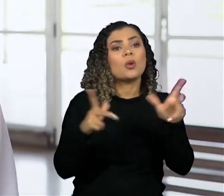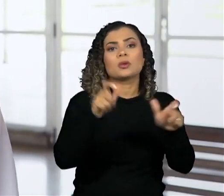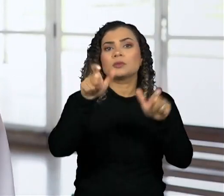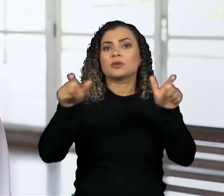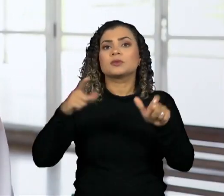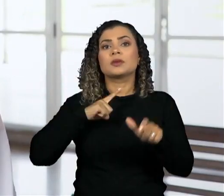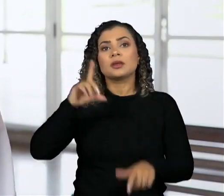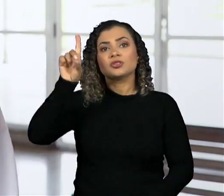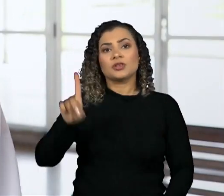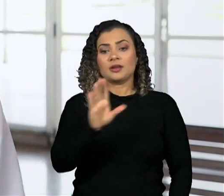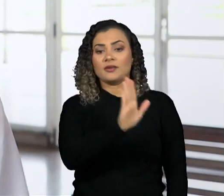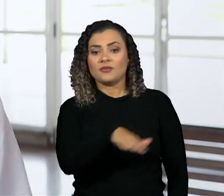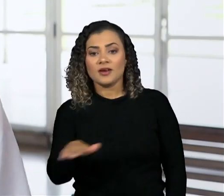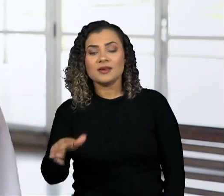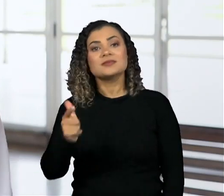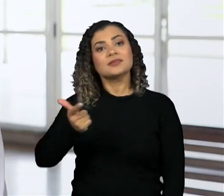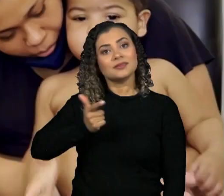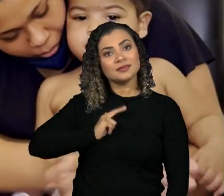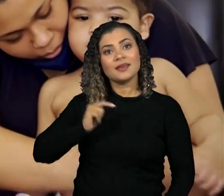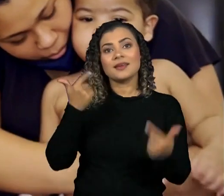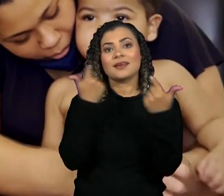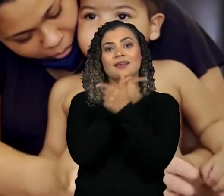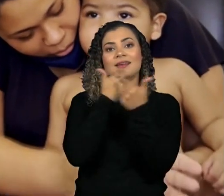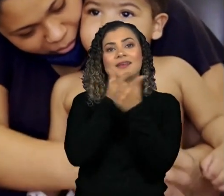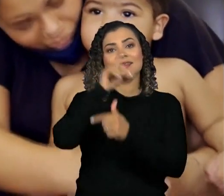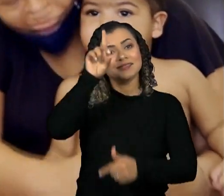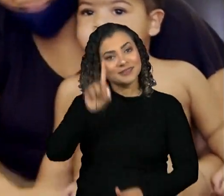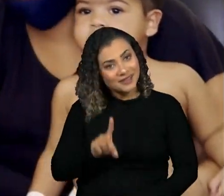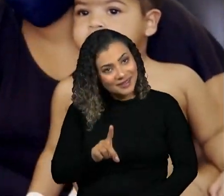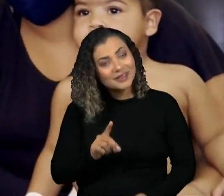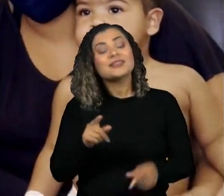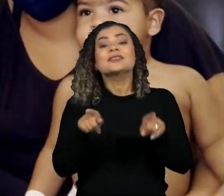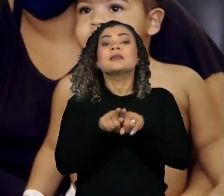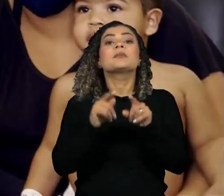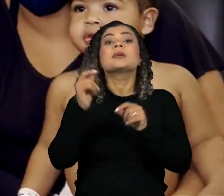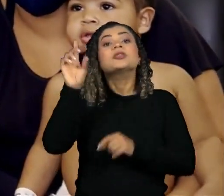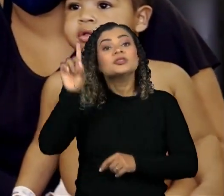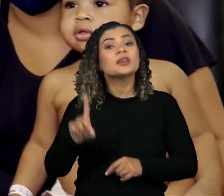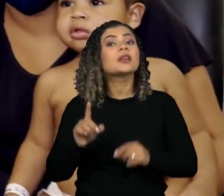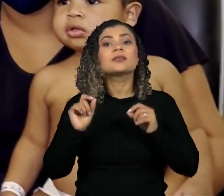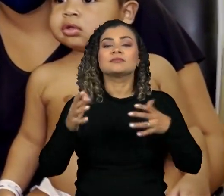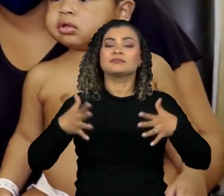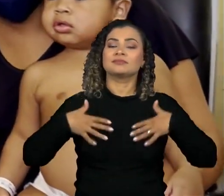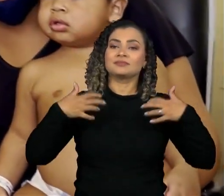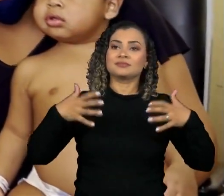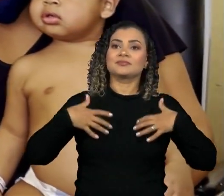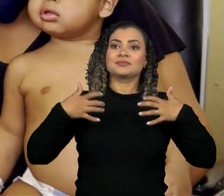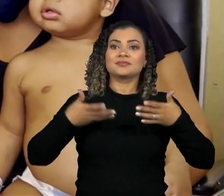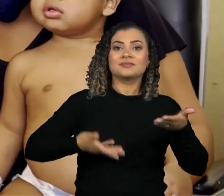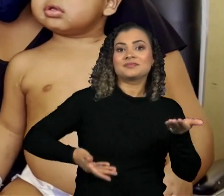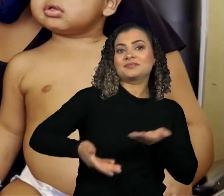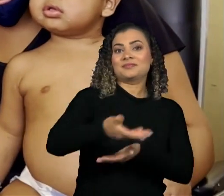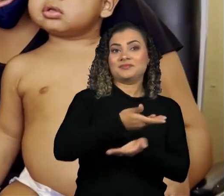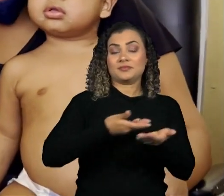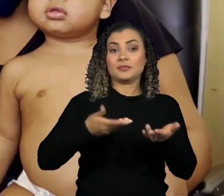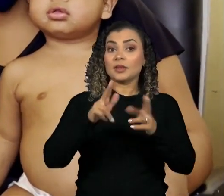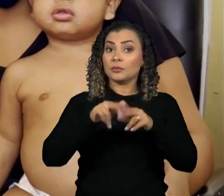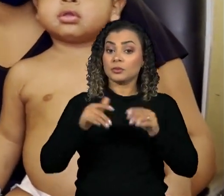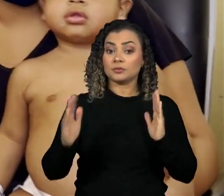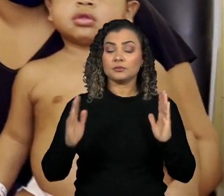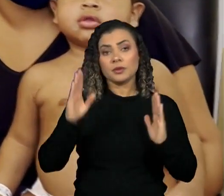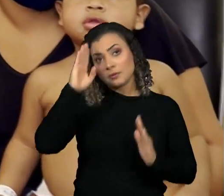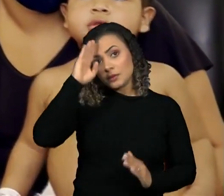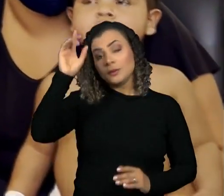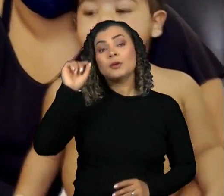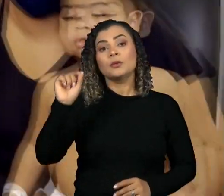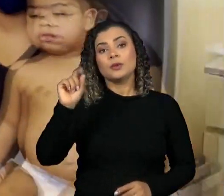direito à infância, e todo mundo tem direito a rir, e todo mundo tem direito à ludicidade, né? Principalmente quando a gente fala